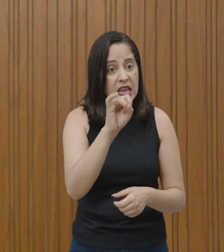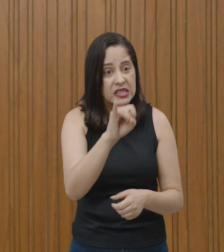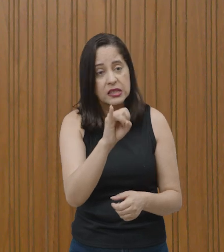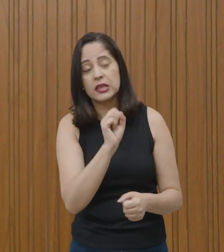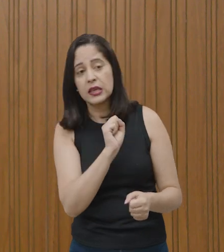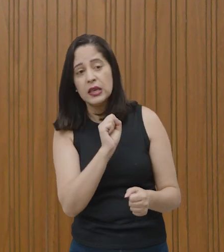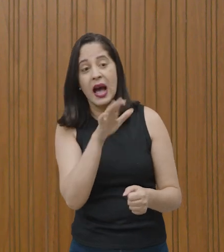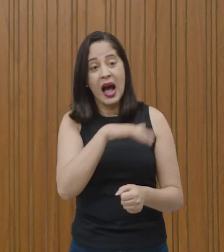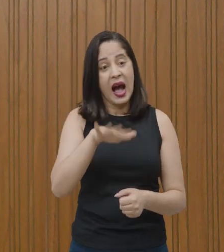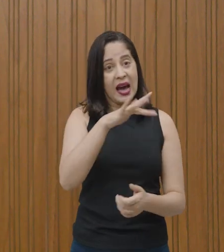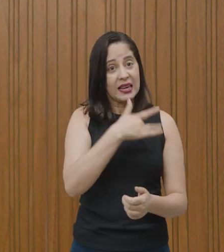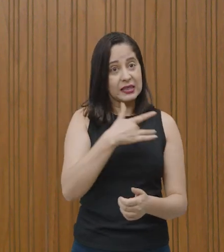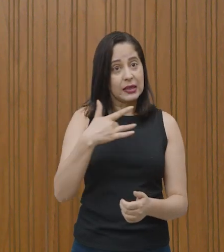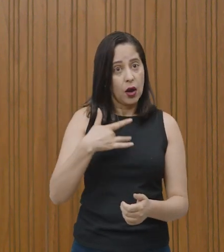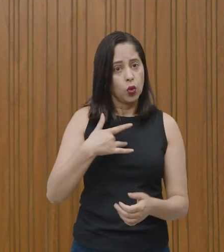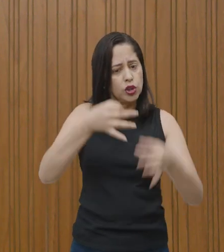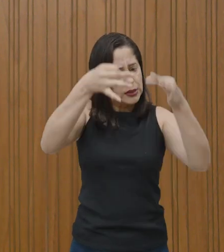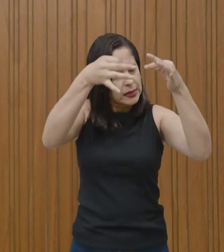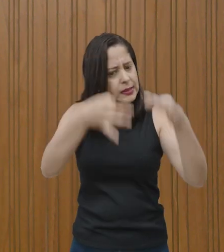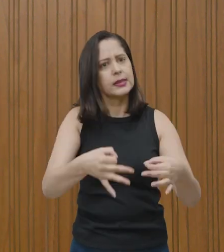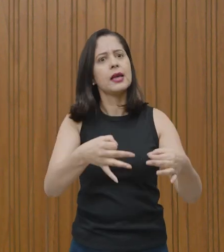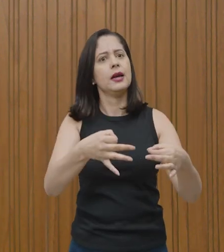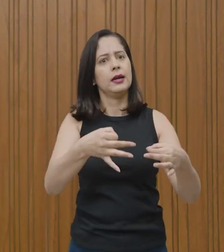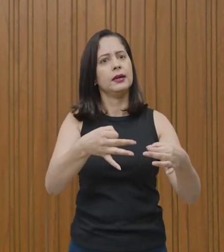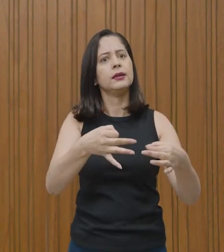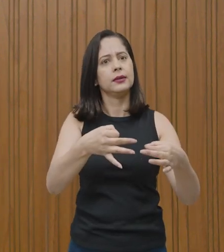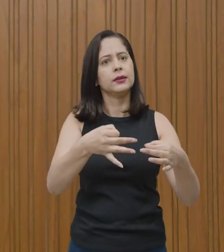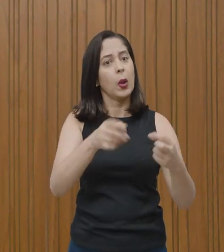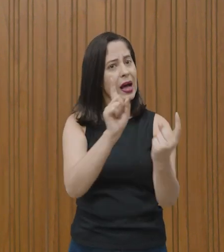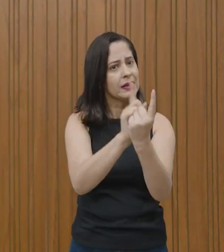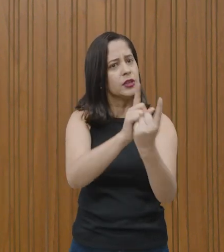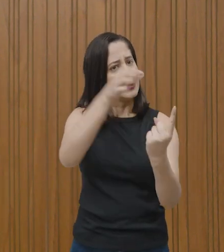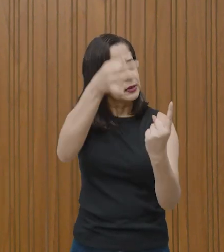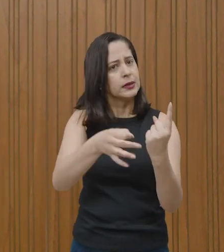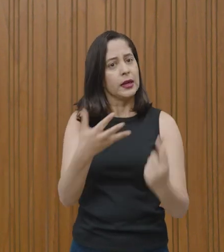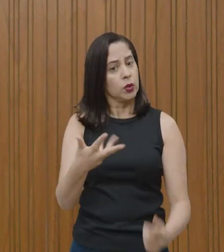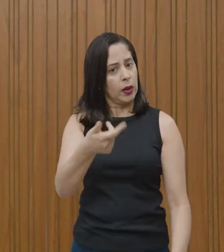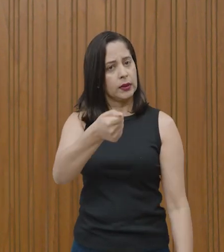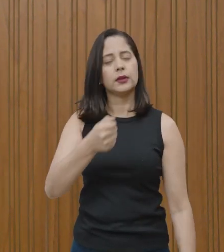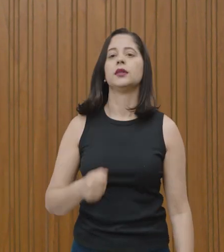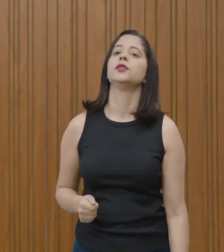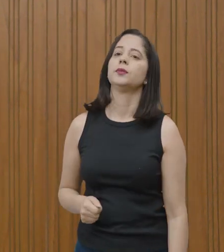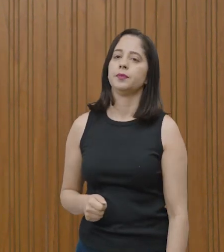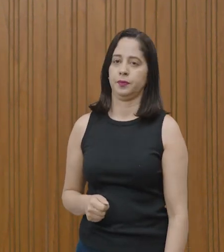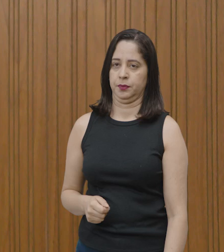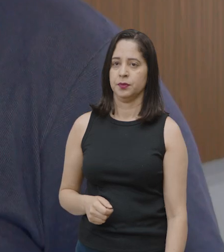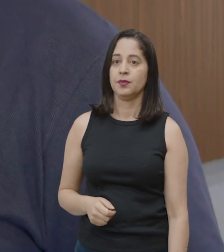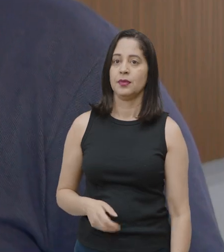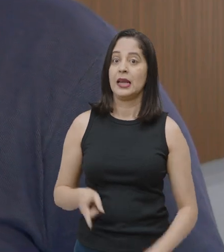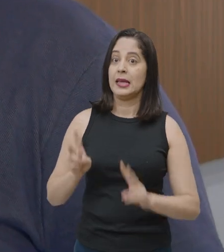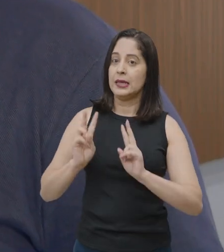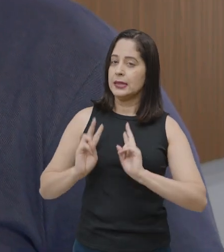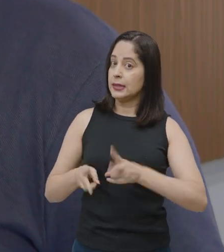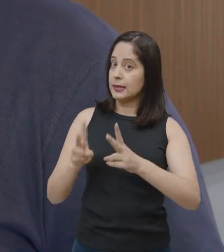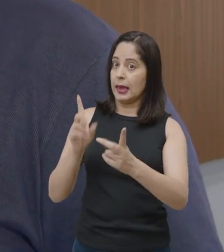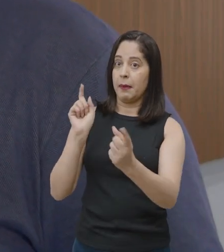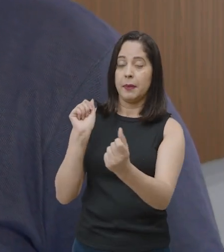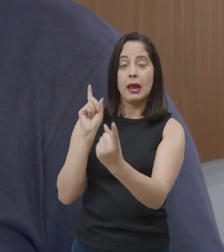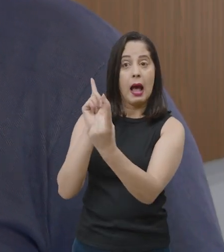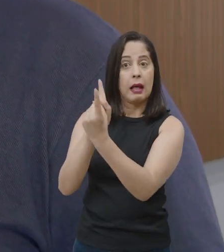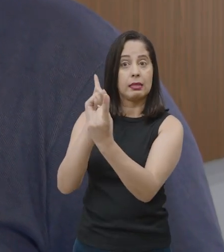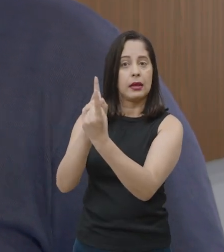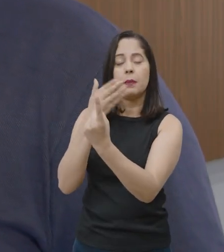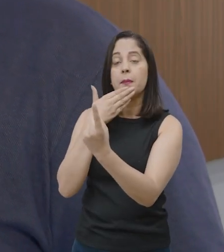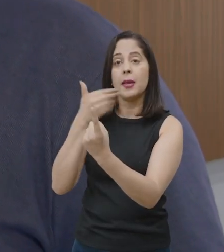a saúde pública da cidade está chegando de fato na ponta para as pessoas com qualidade. É sempre no